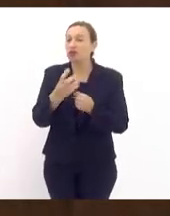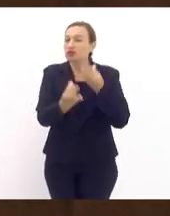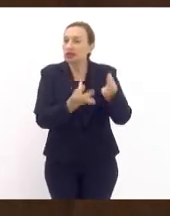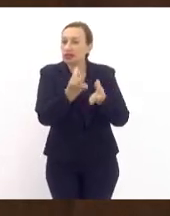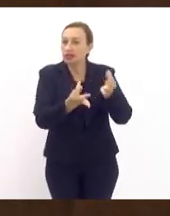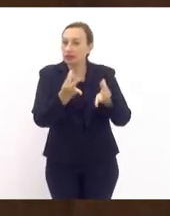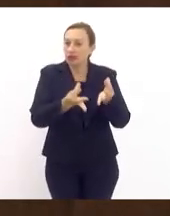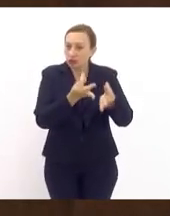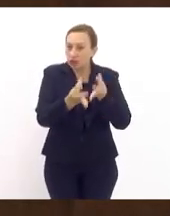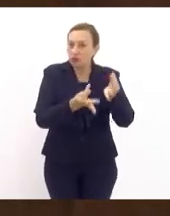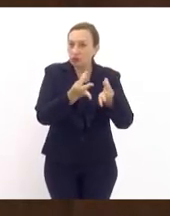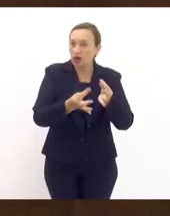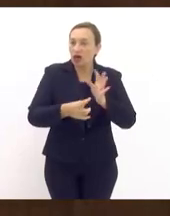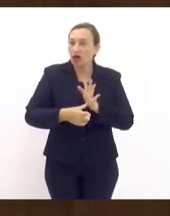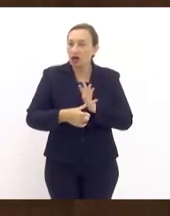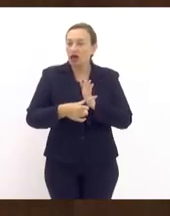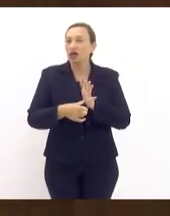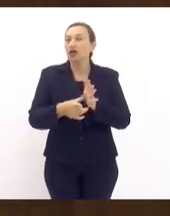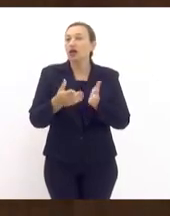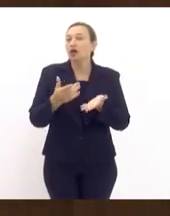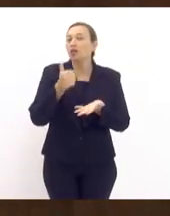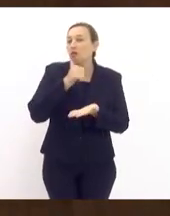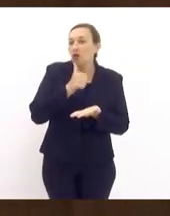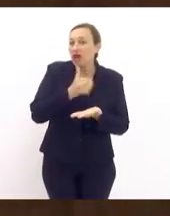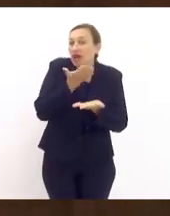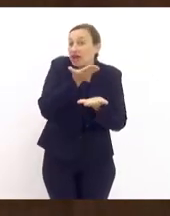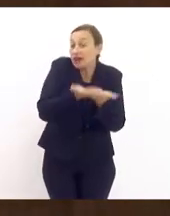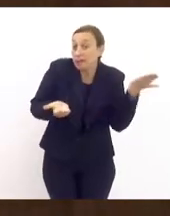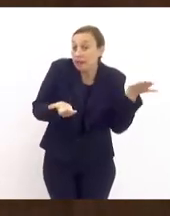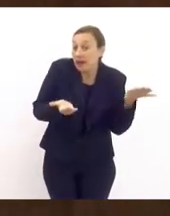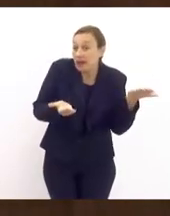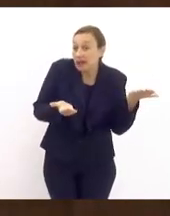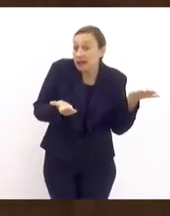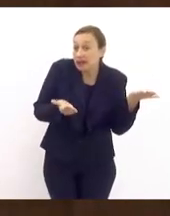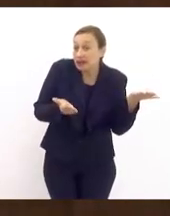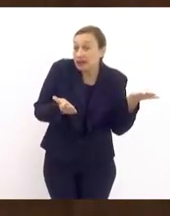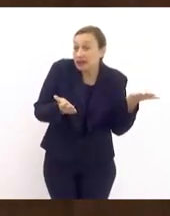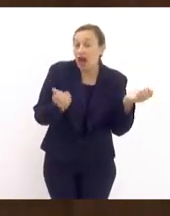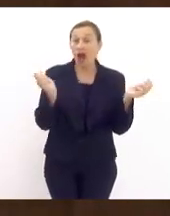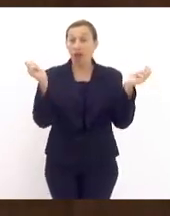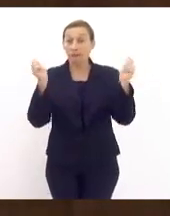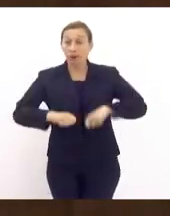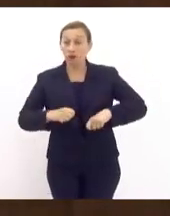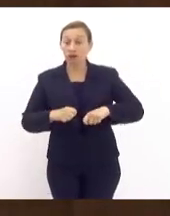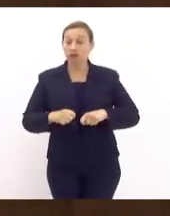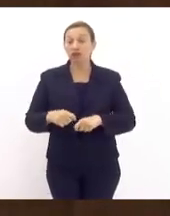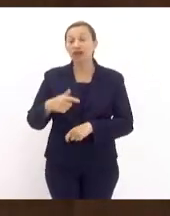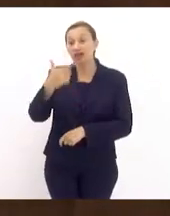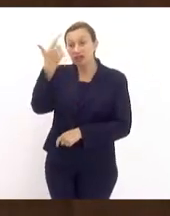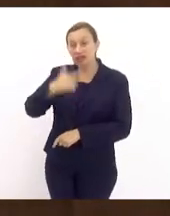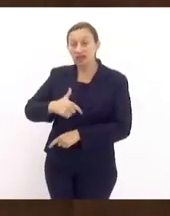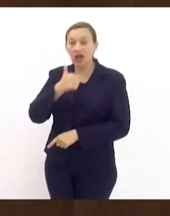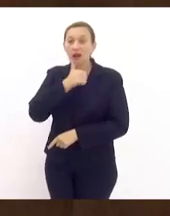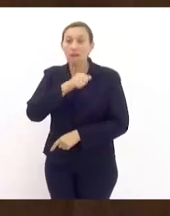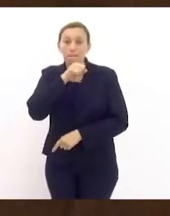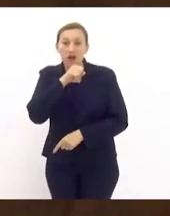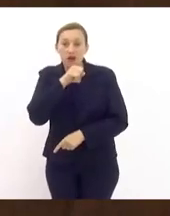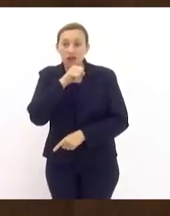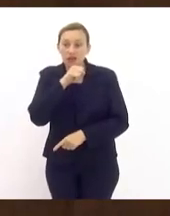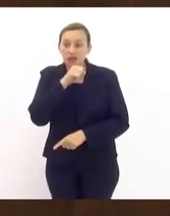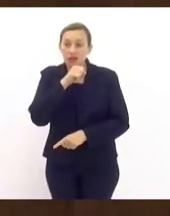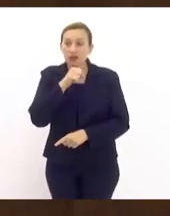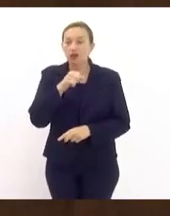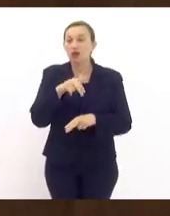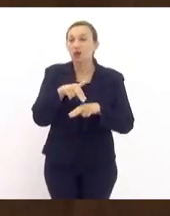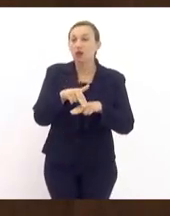tratamento. Mulheres que perdem a sua fertilidade, a possibilidade de serem mães, por serem